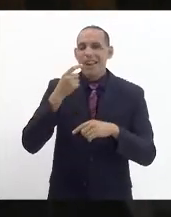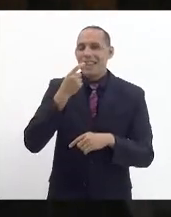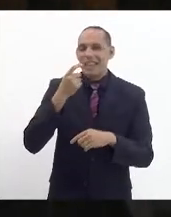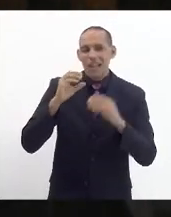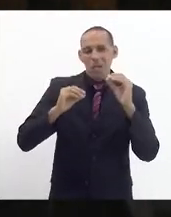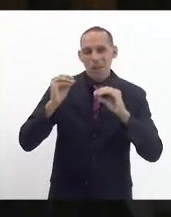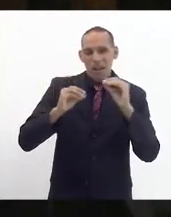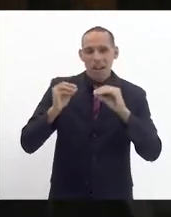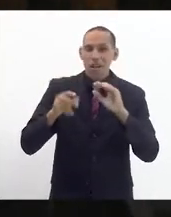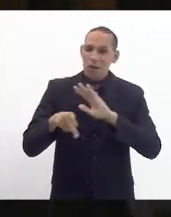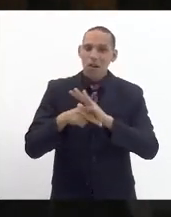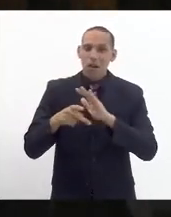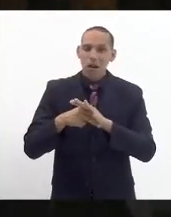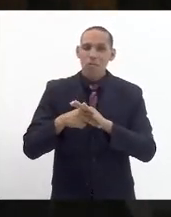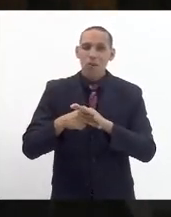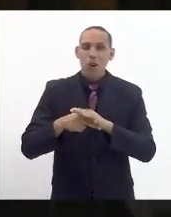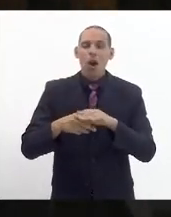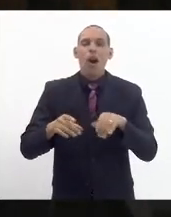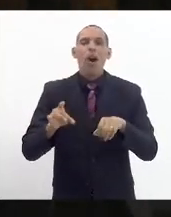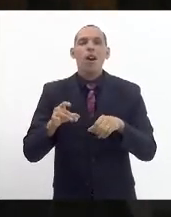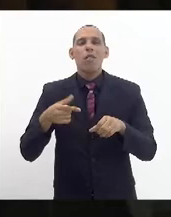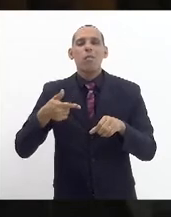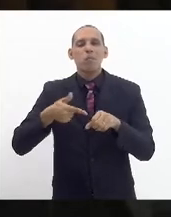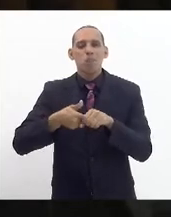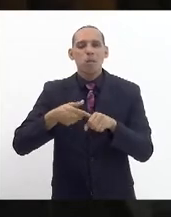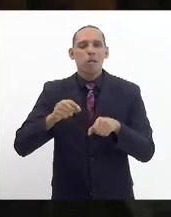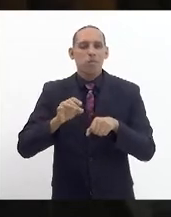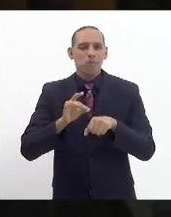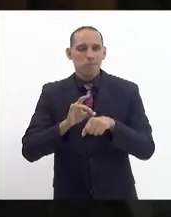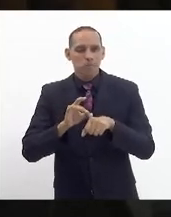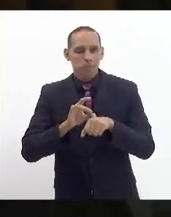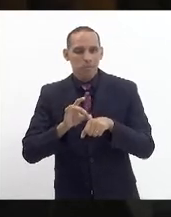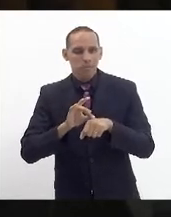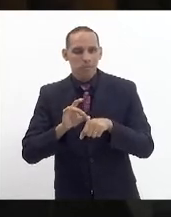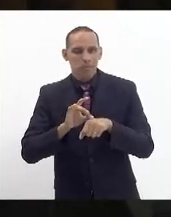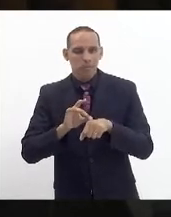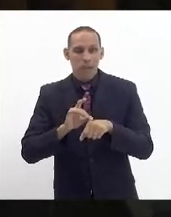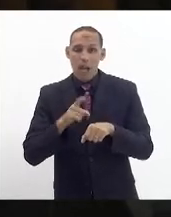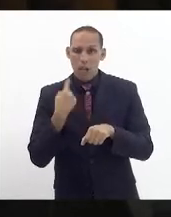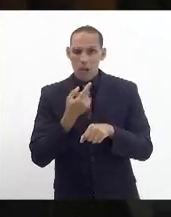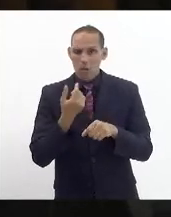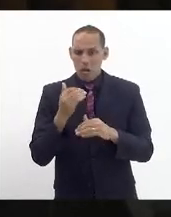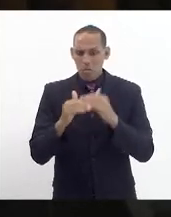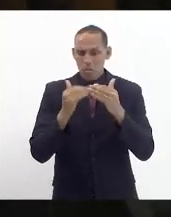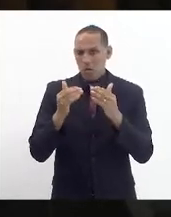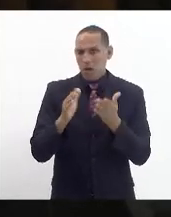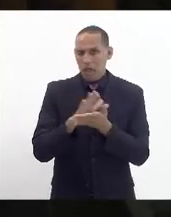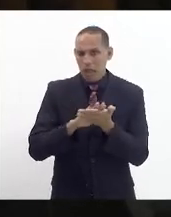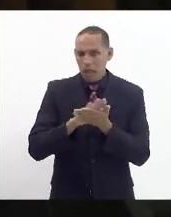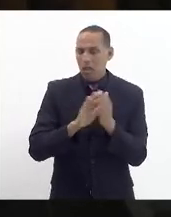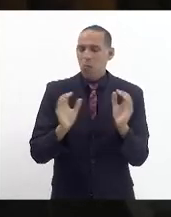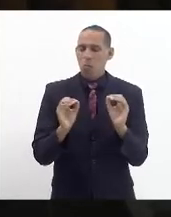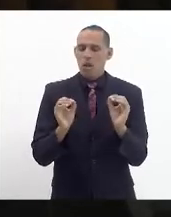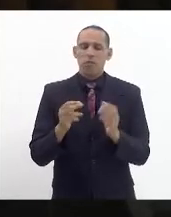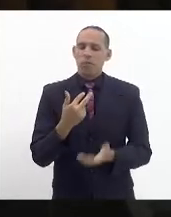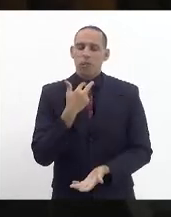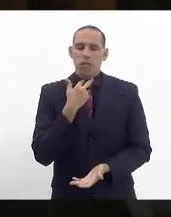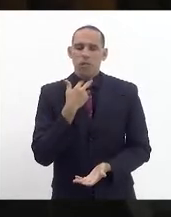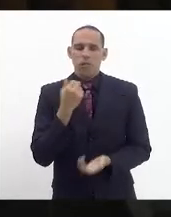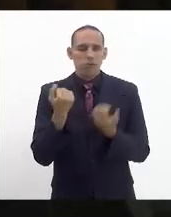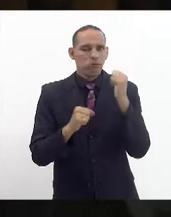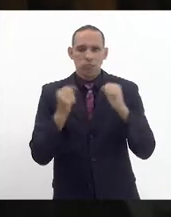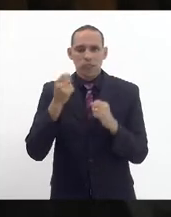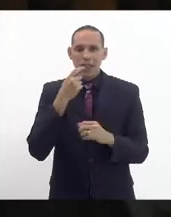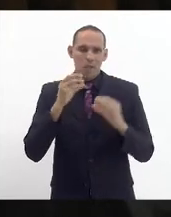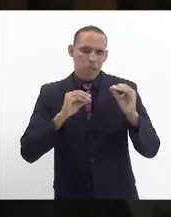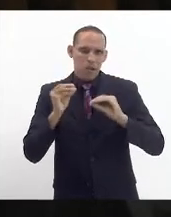de um combustível fóssil. Isso significa que a gente não vai desenvolver? Não. Não podemos abrir mão da indústria